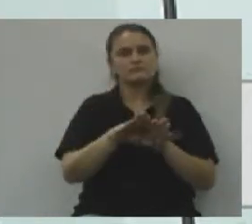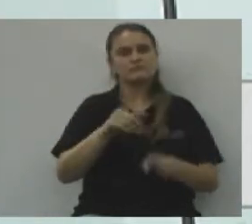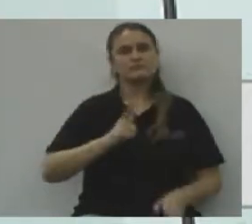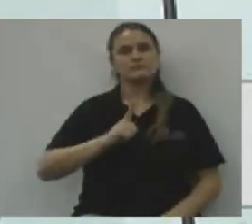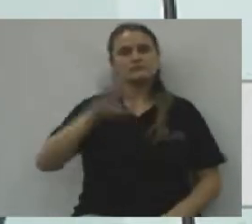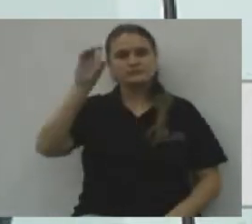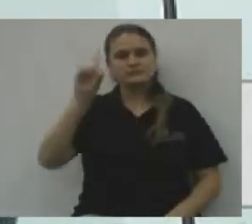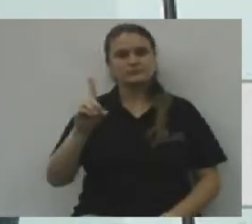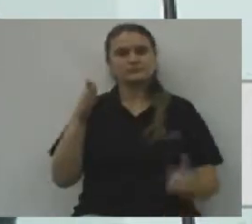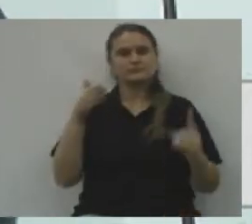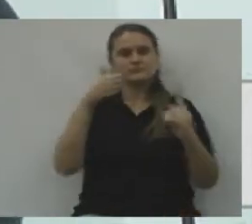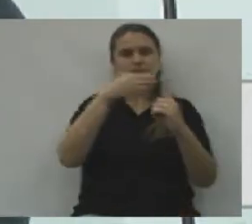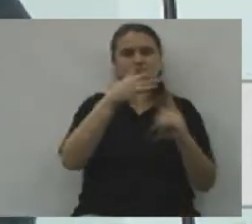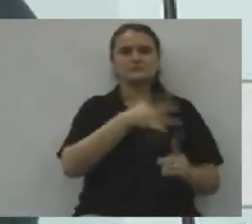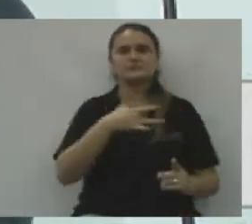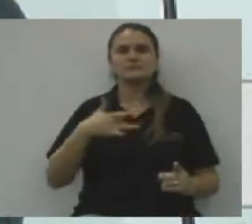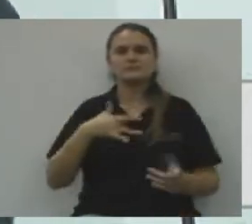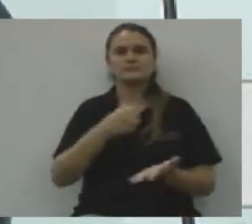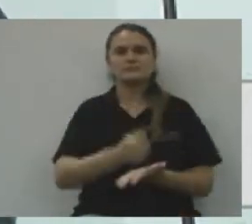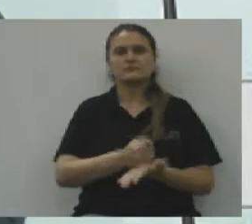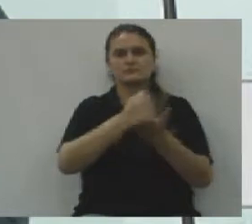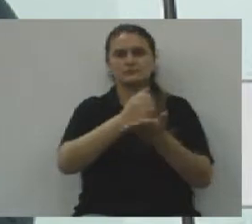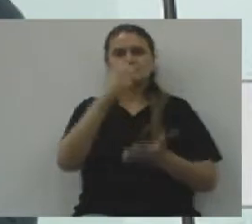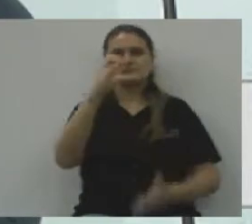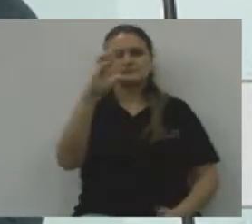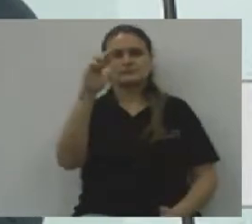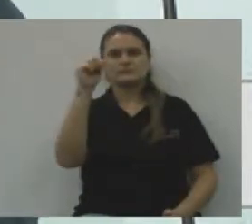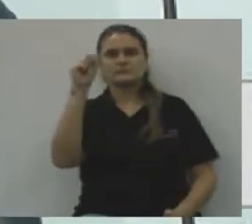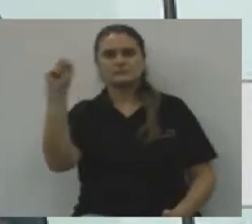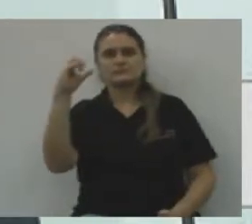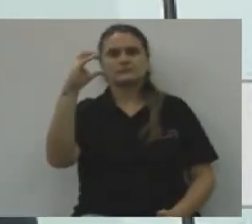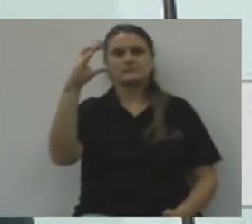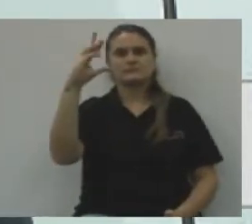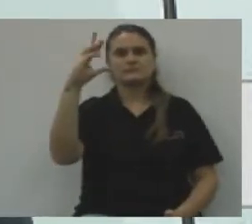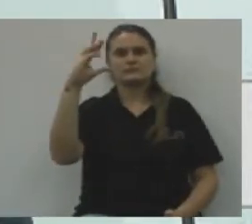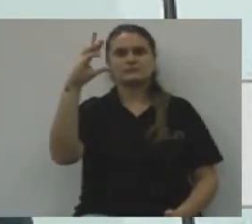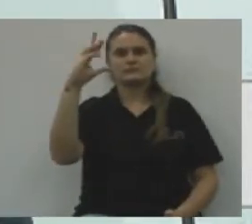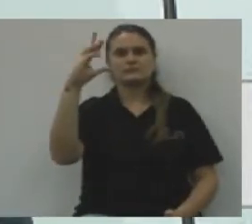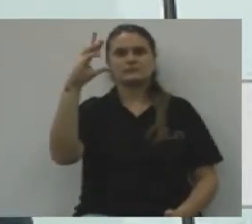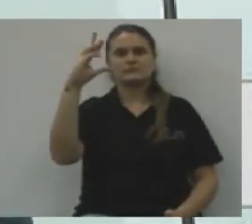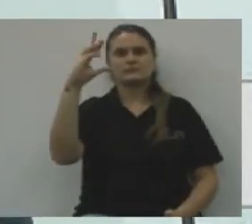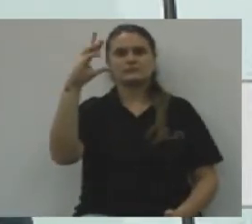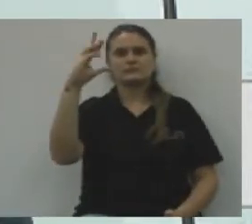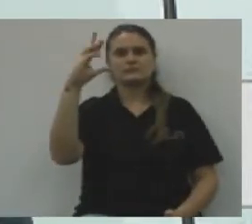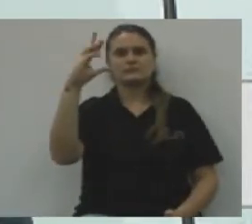direito a acesso à saúde, assistência, CRAS, CREAS e por aí vai. Então,